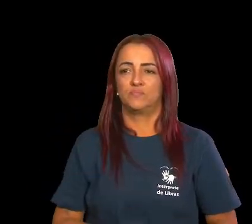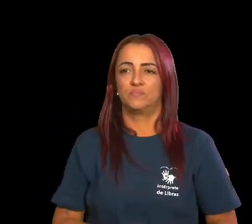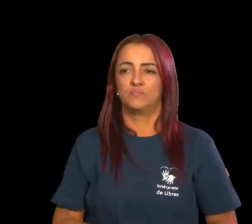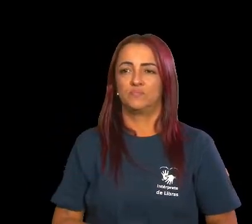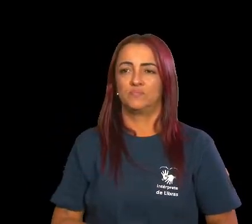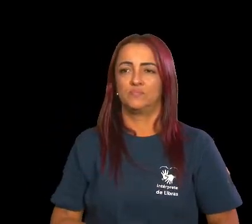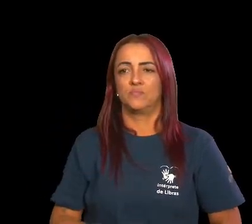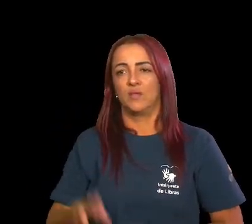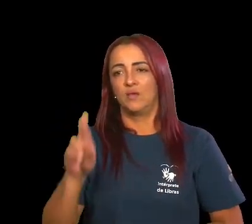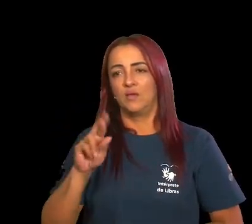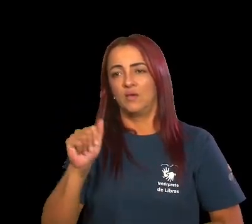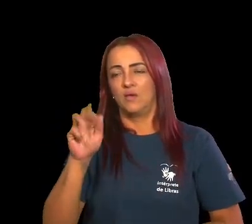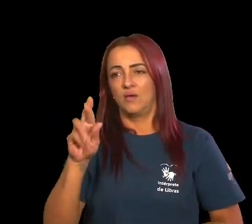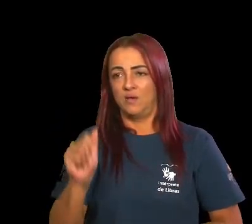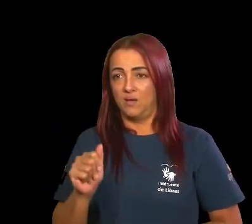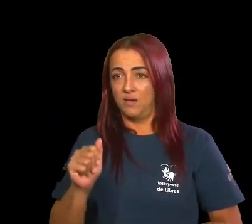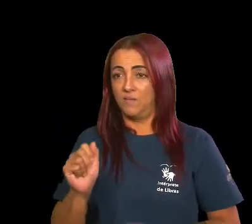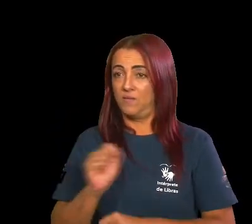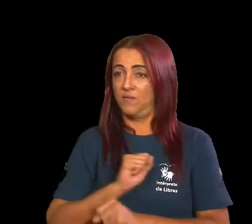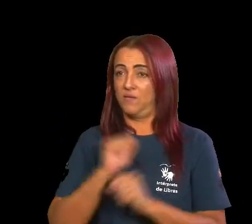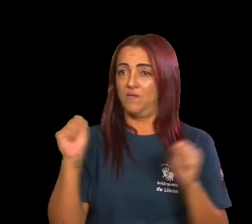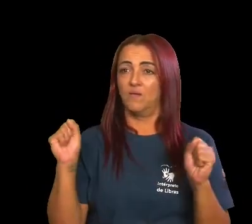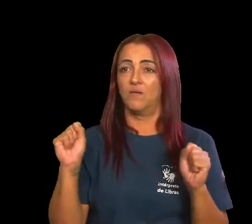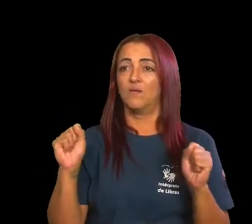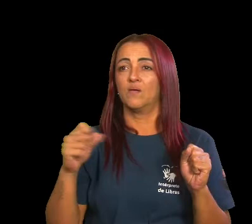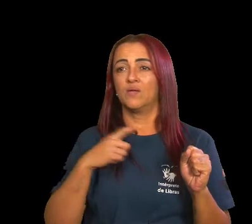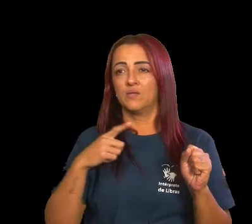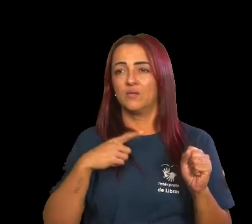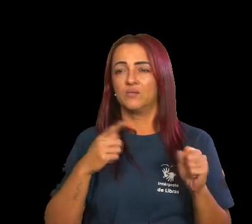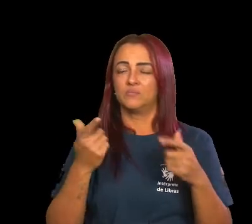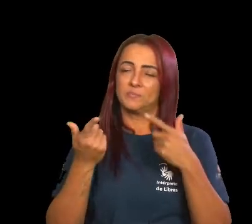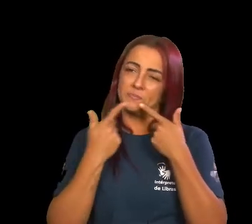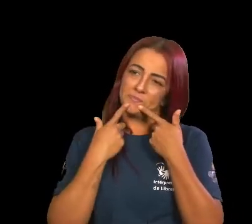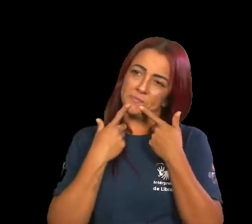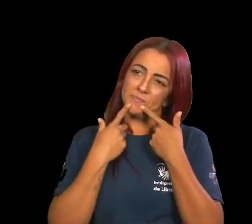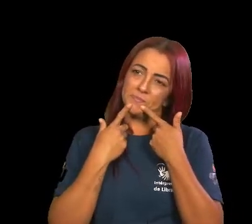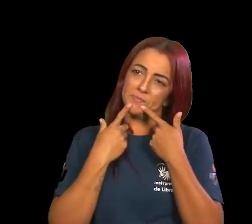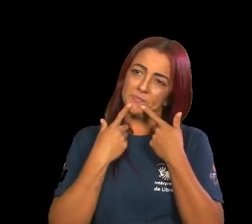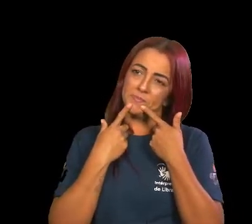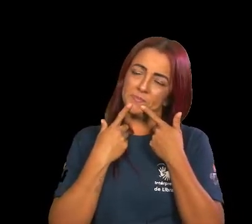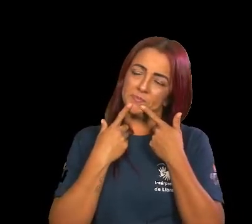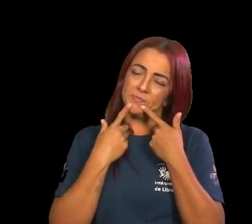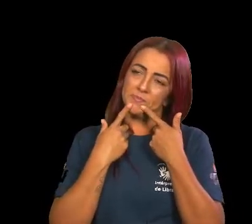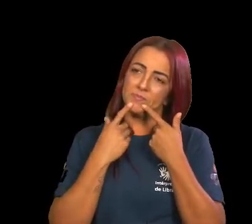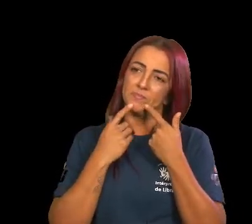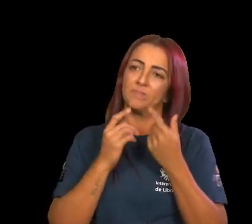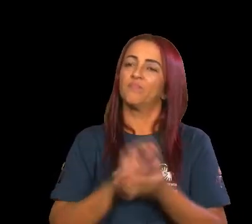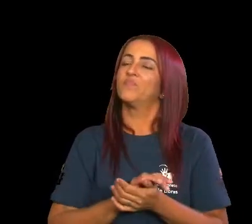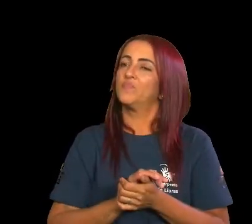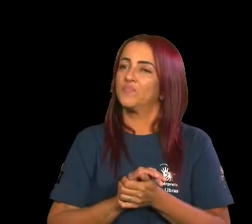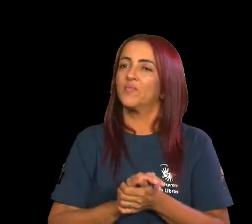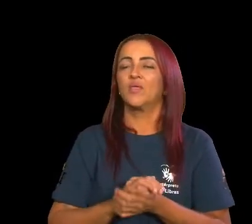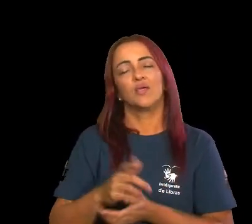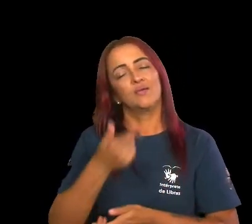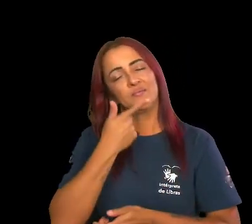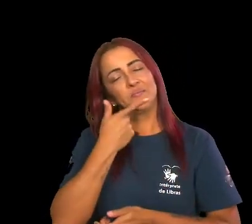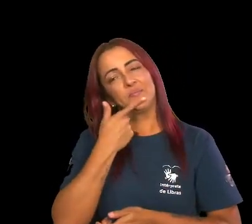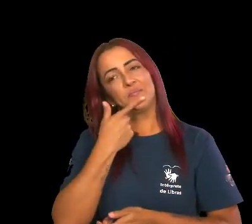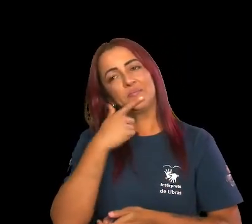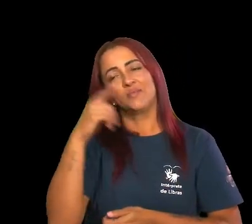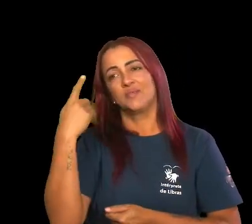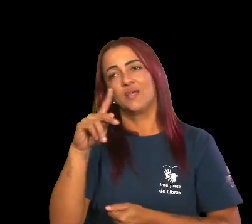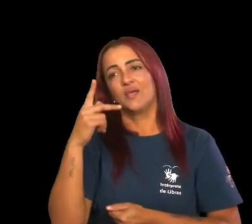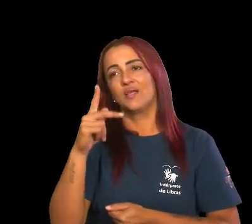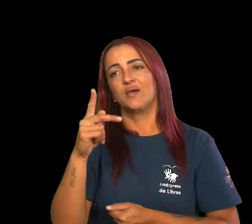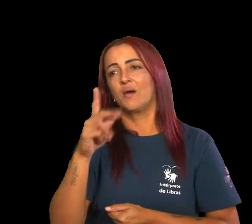que a rara acorda, ela acorda sorrindo. E o sorriso dela é como